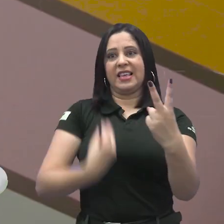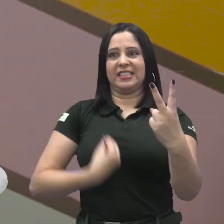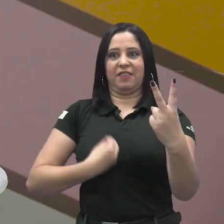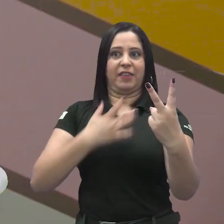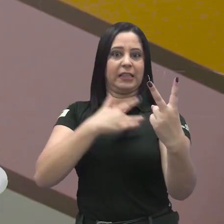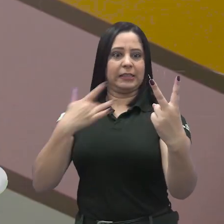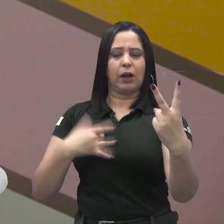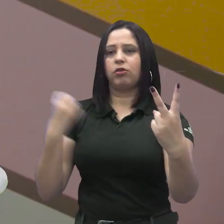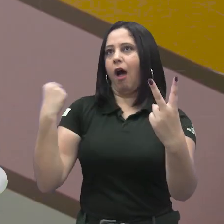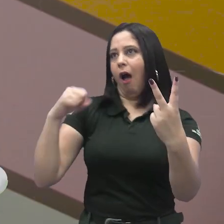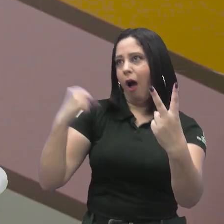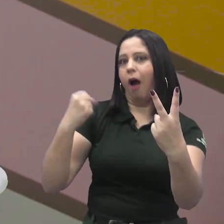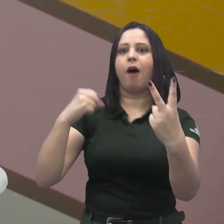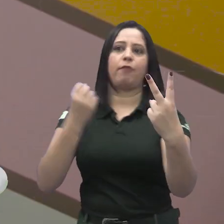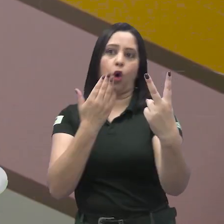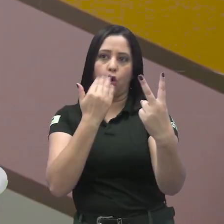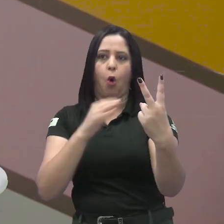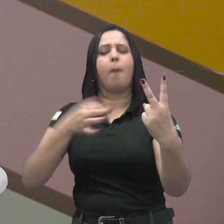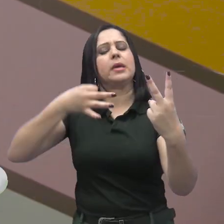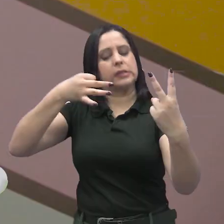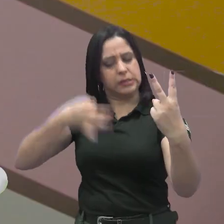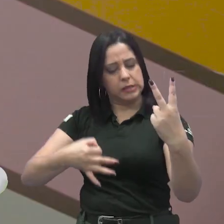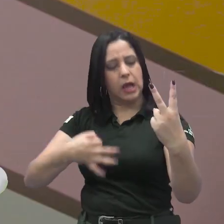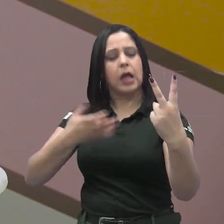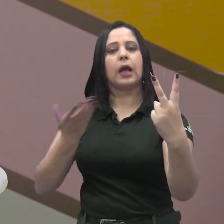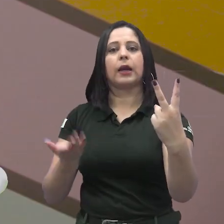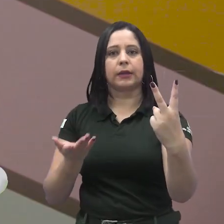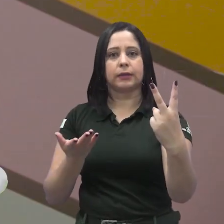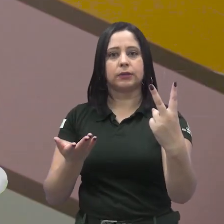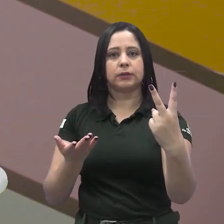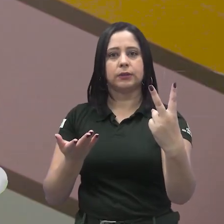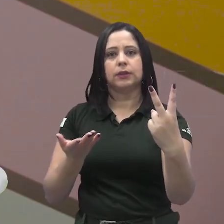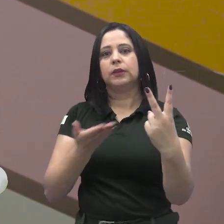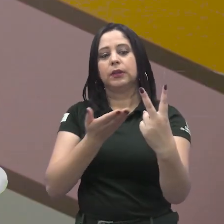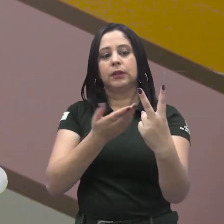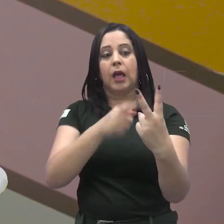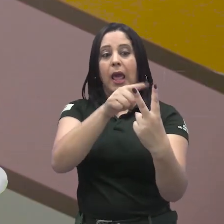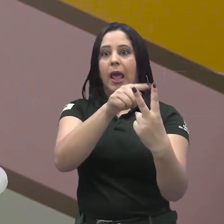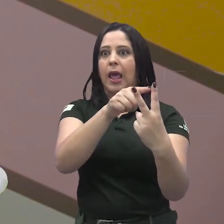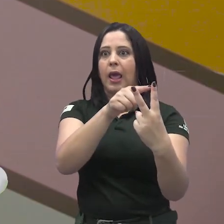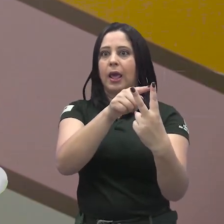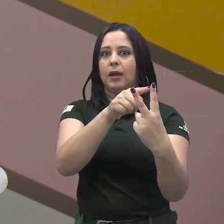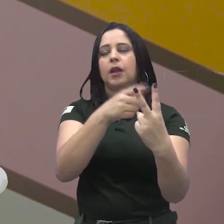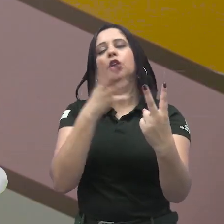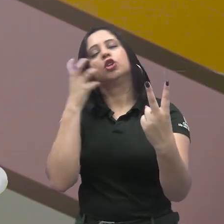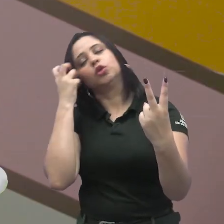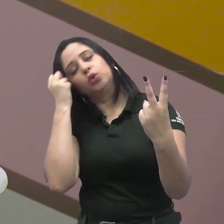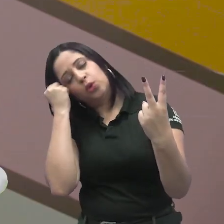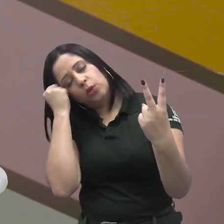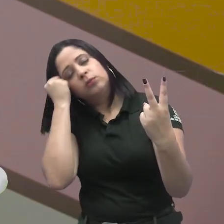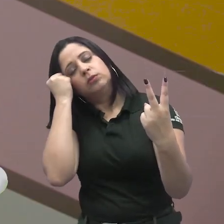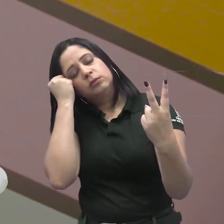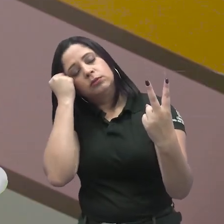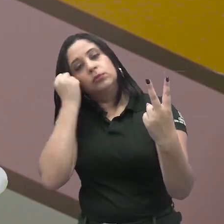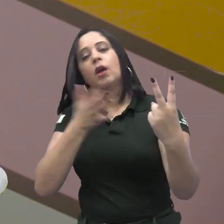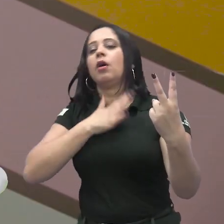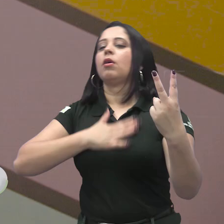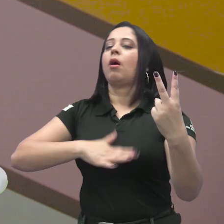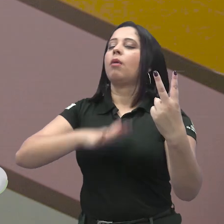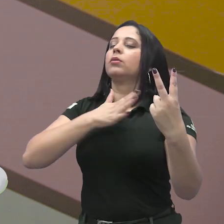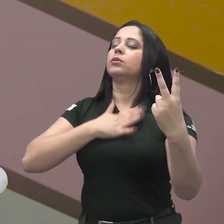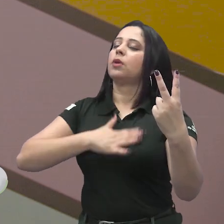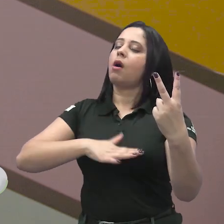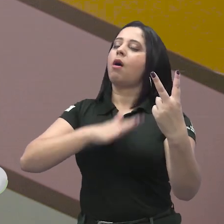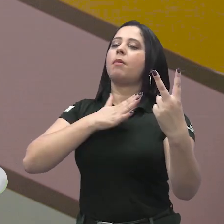melhor, ou seja, faz atividade física, tem uma alimentação mais saudável, ele preza por um sono adequado, toma cuidado para